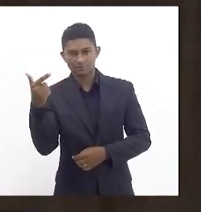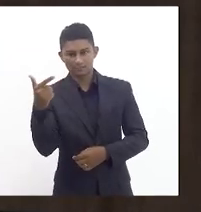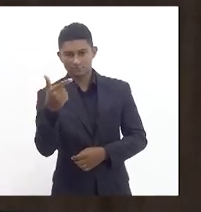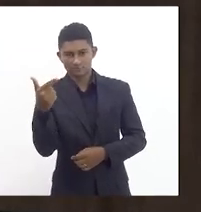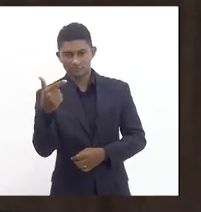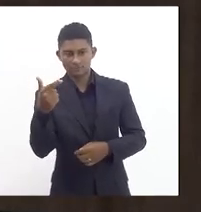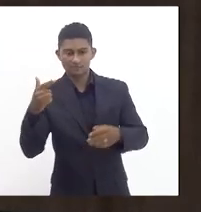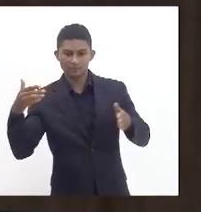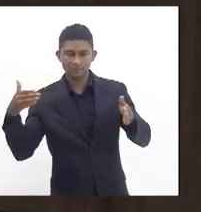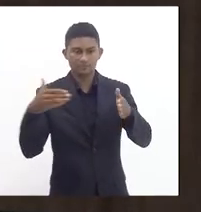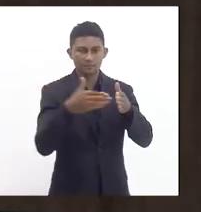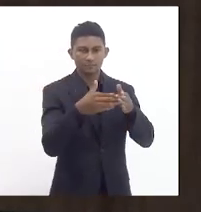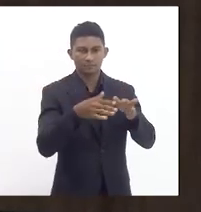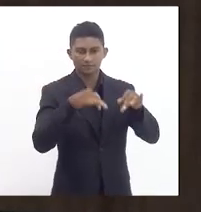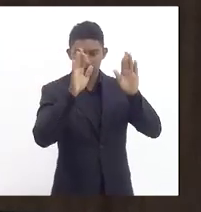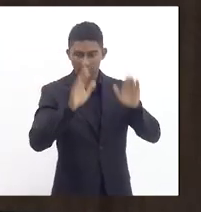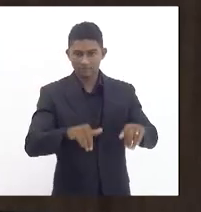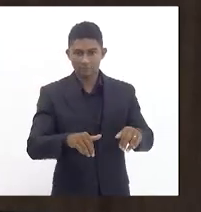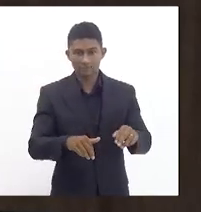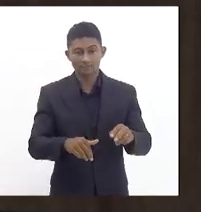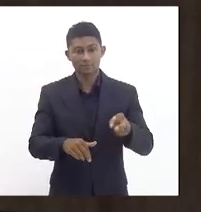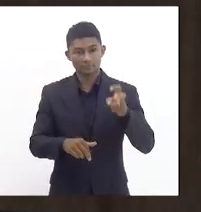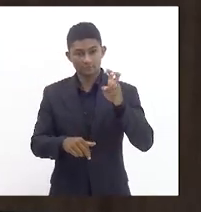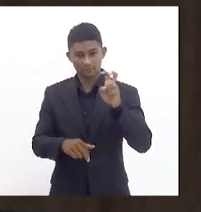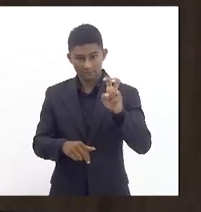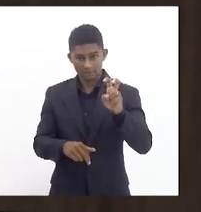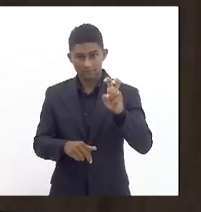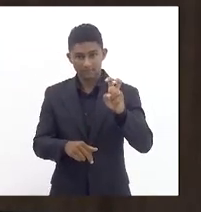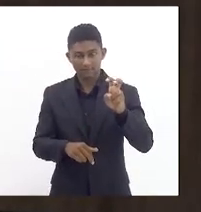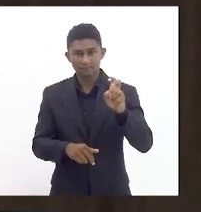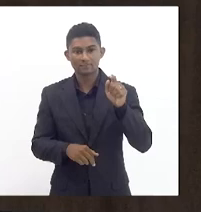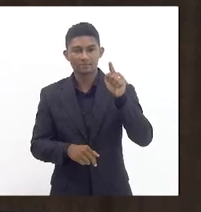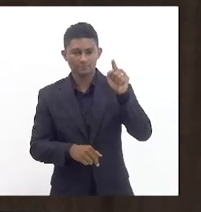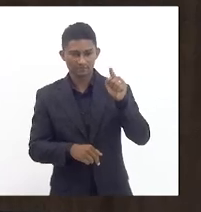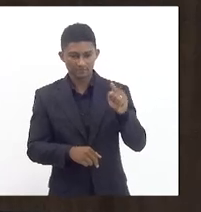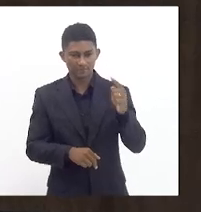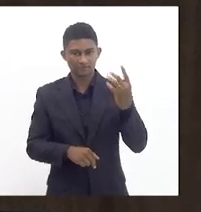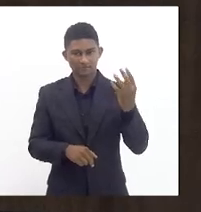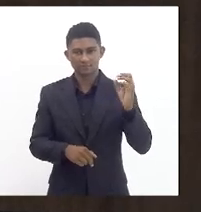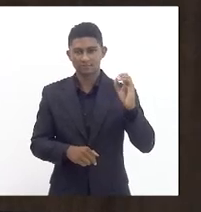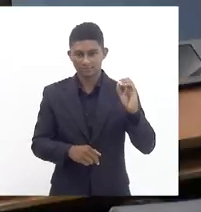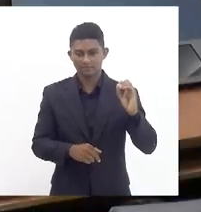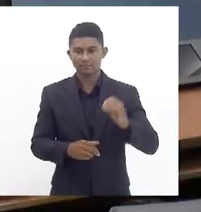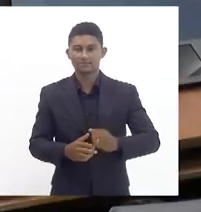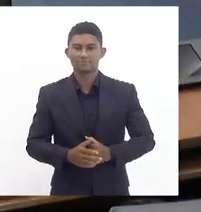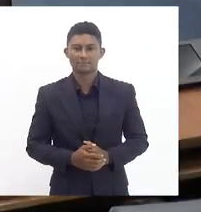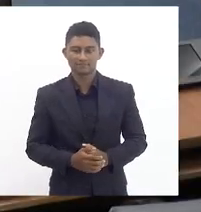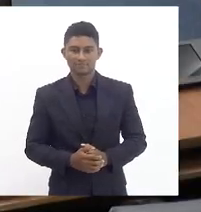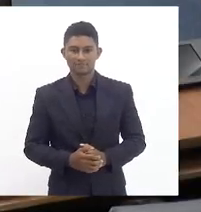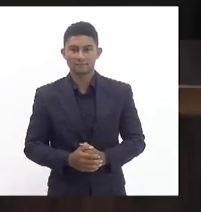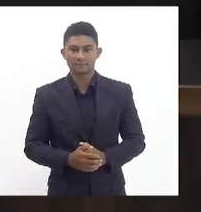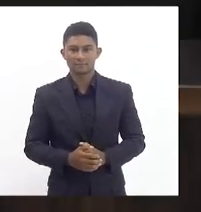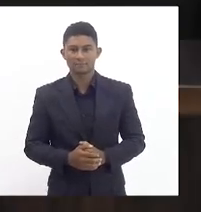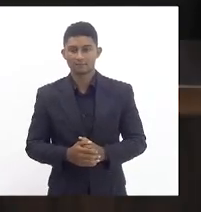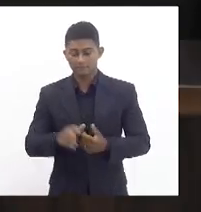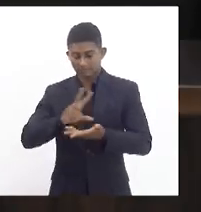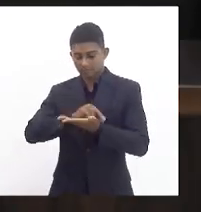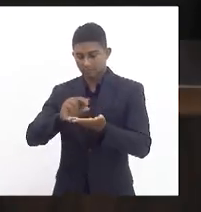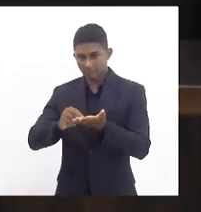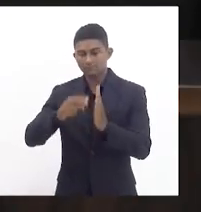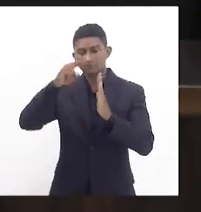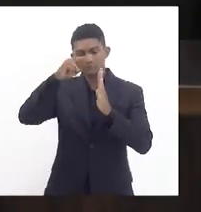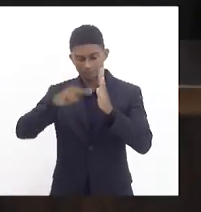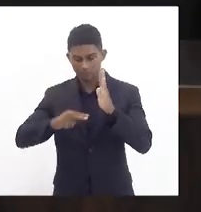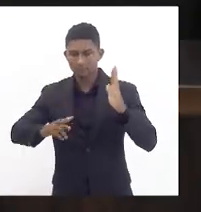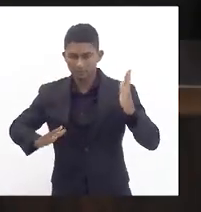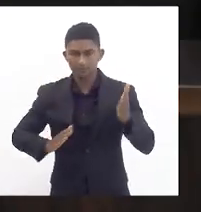minutos, encerrou-se às 17 horas e 40 minutos. Lida e aprovada